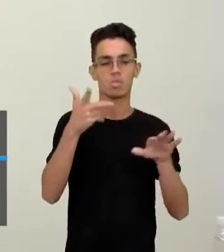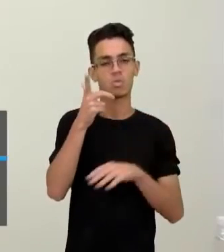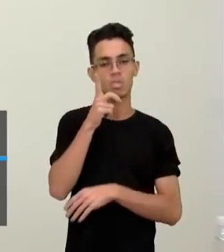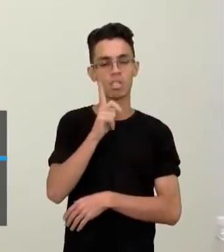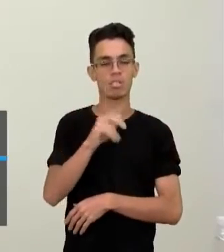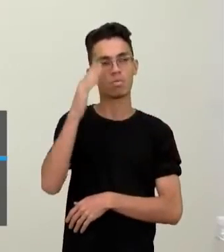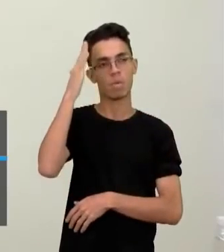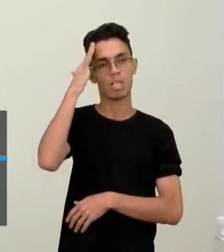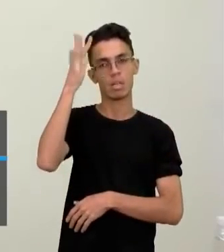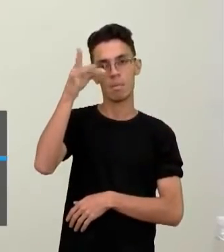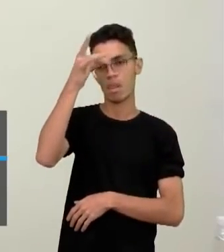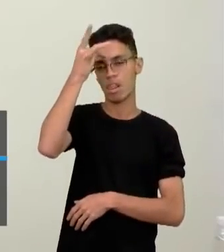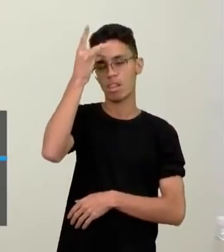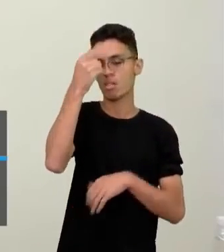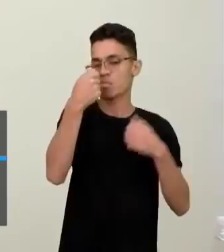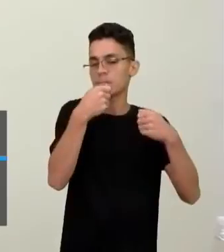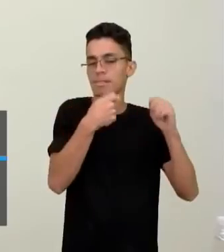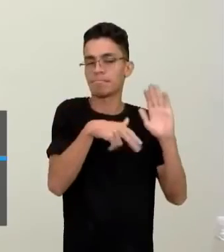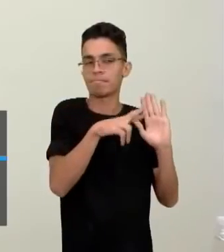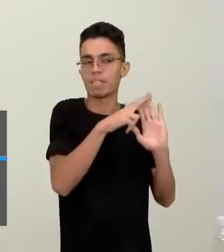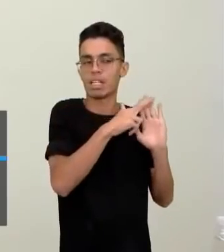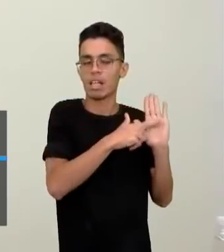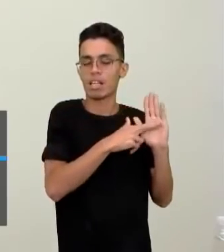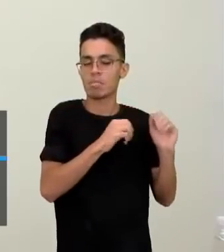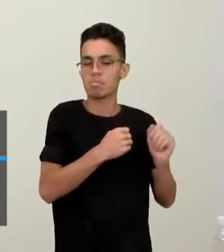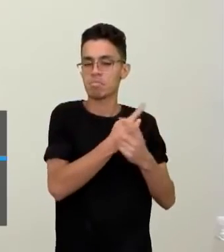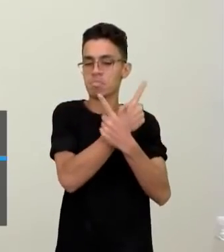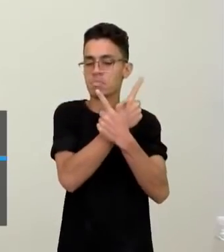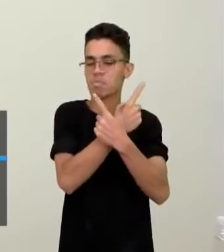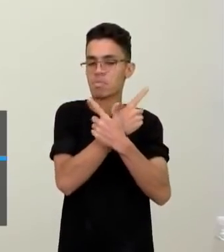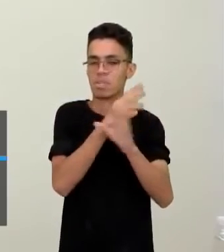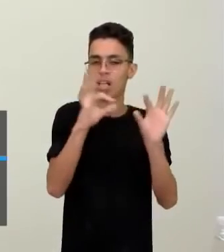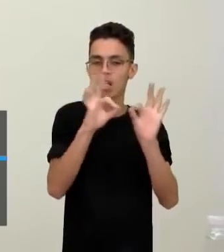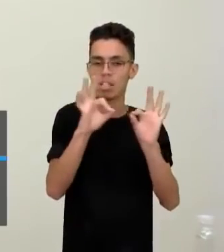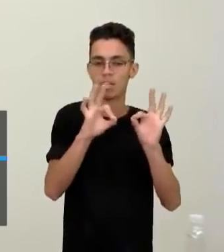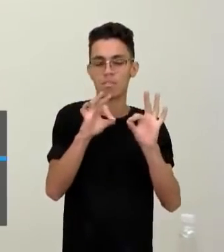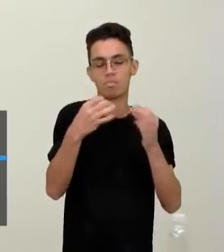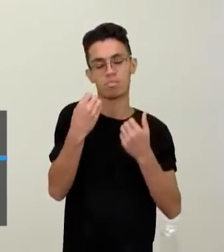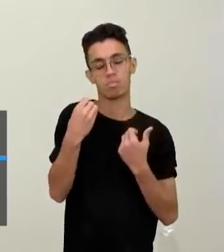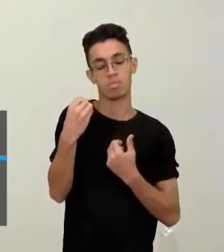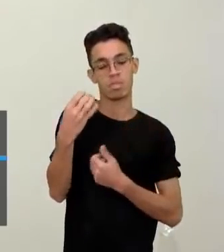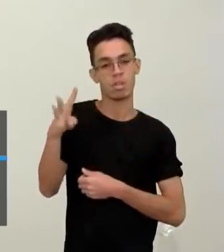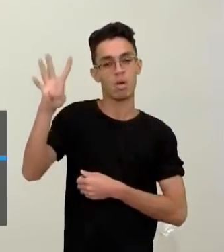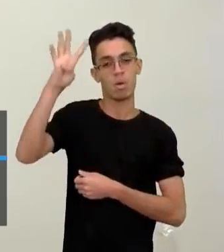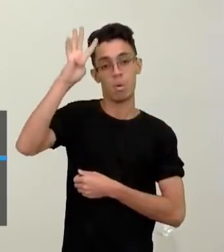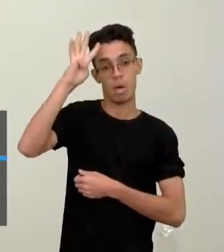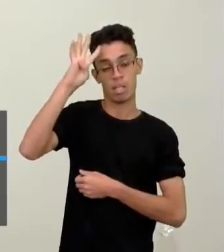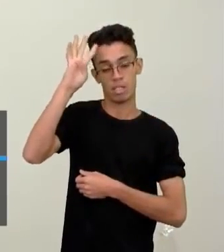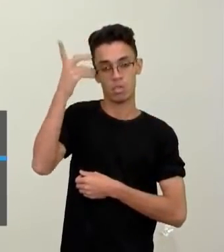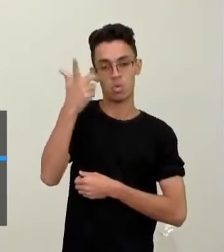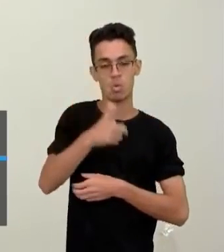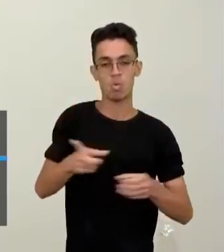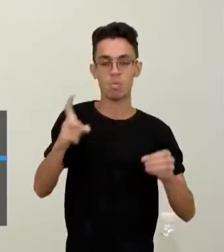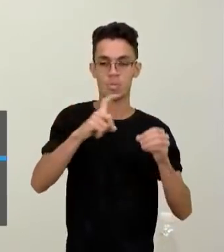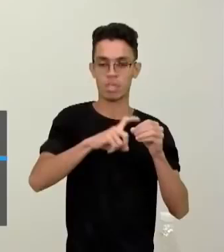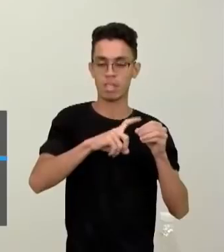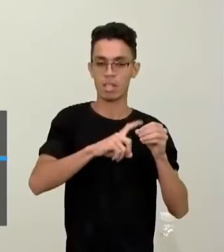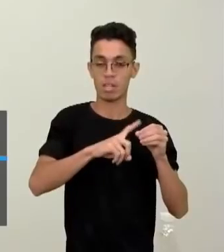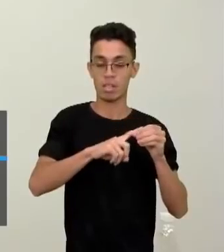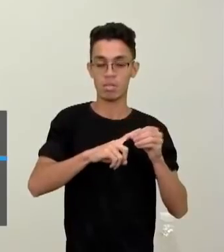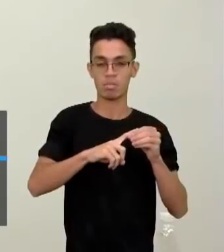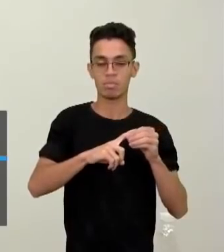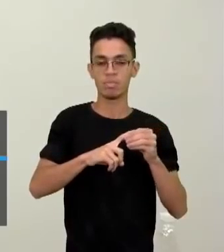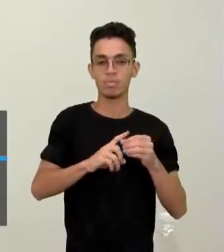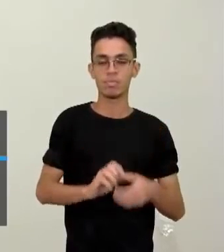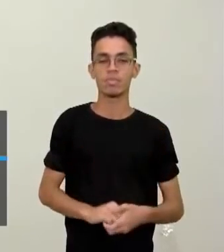fazer intuitivamente, não precisa fazer regra, tá bom? Bom, por hoje é só. Voltem na quarta-feira, não percam as nossas aulas, nós vamos começar a falar das